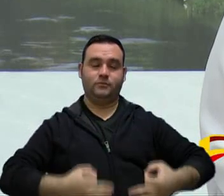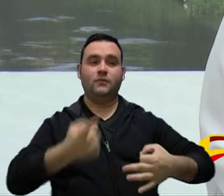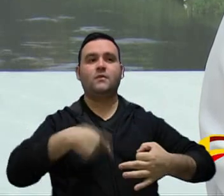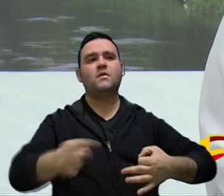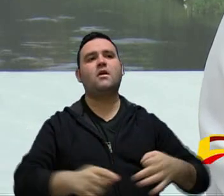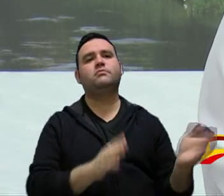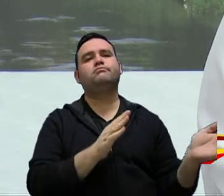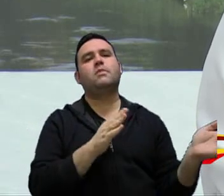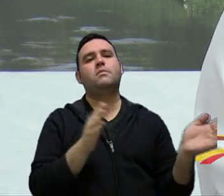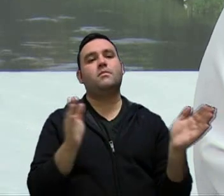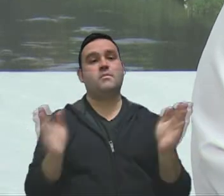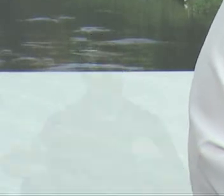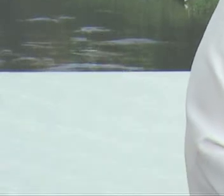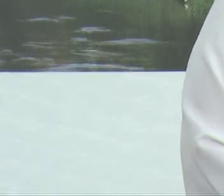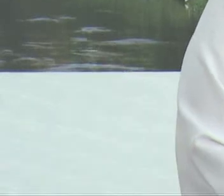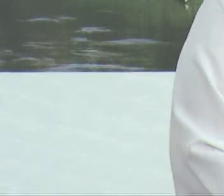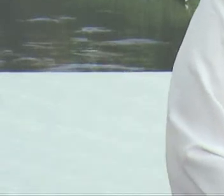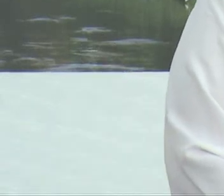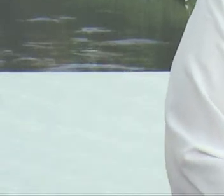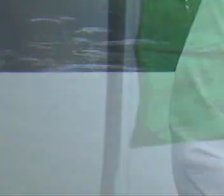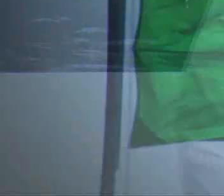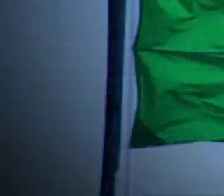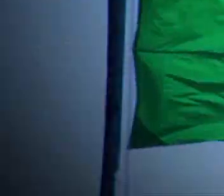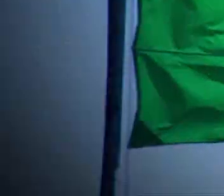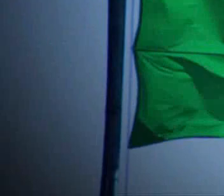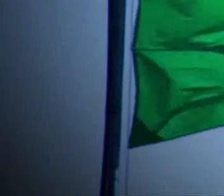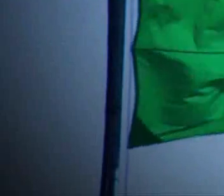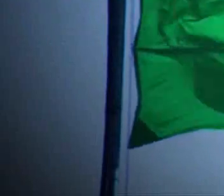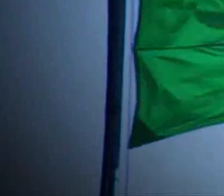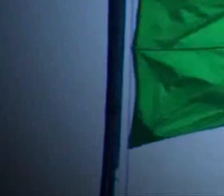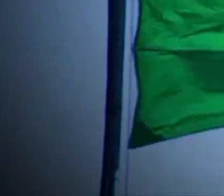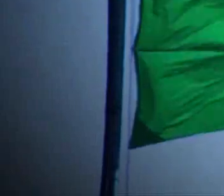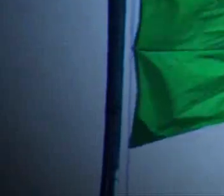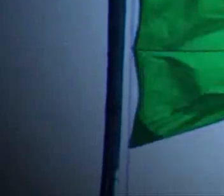acompanharmos a execução do hino nacional brasileiro